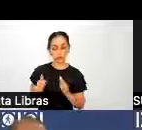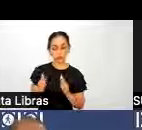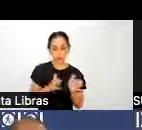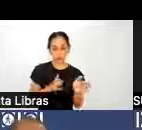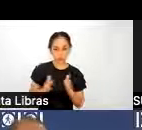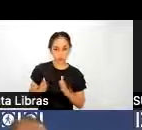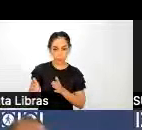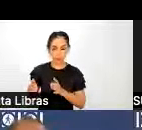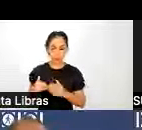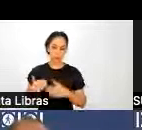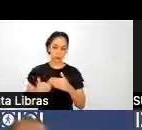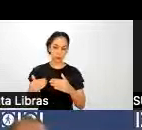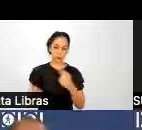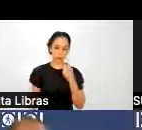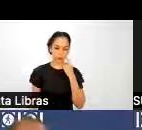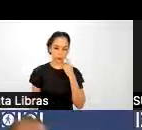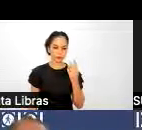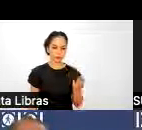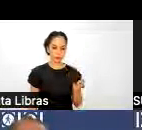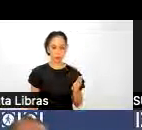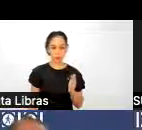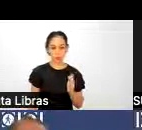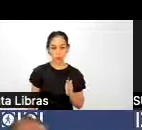aqui, por exemplo, dá para ver que ainda está numa fase